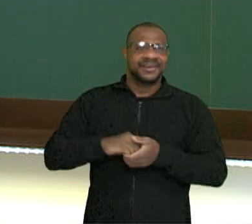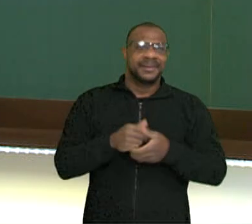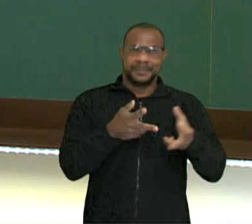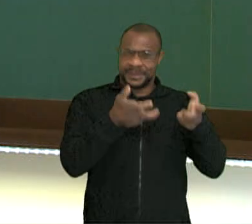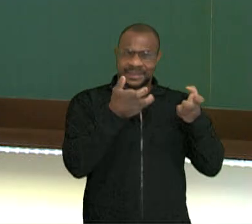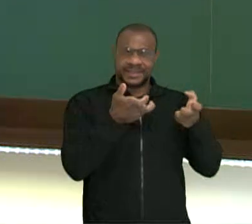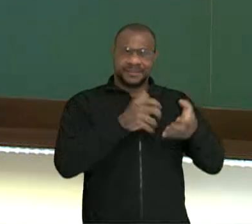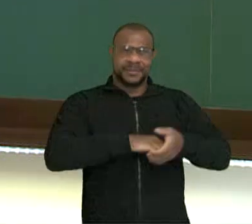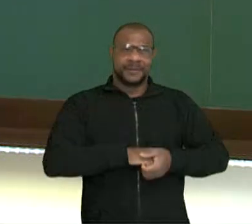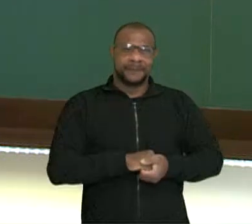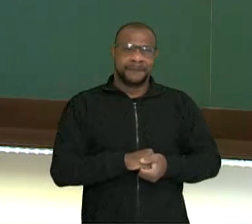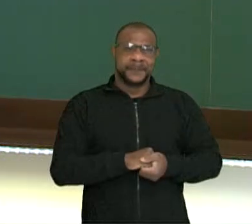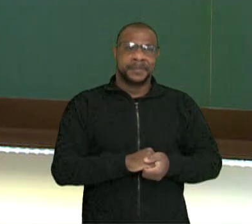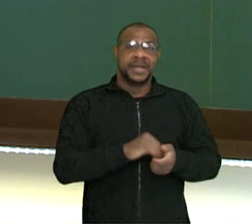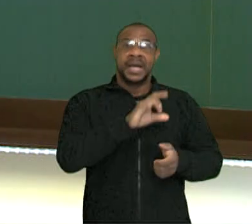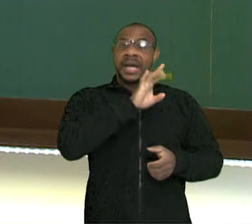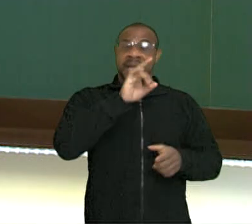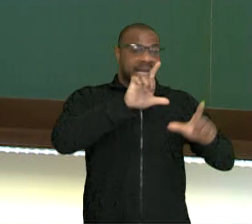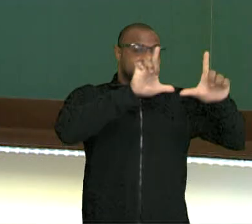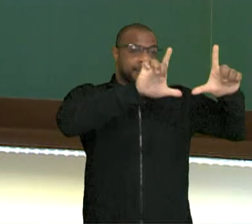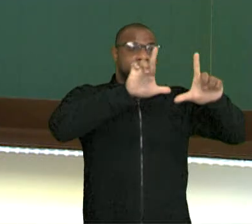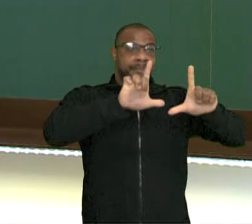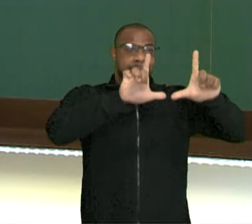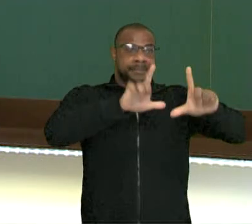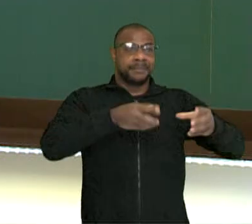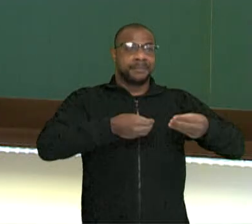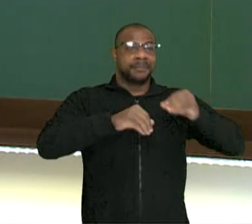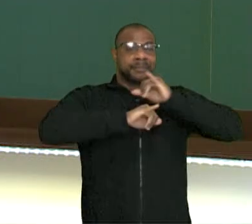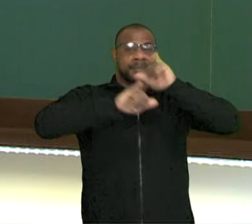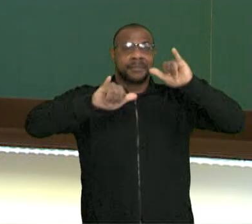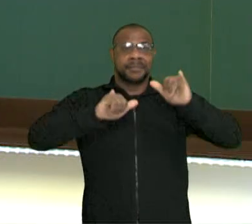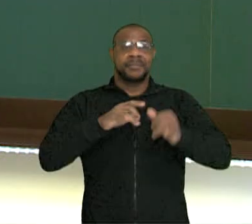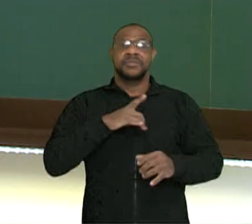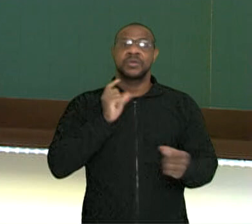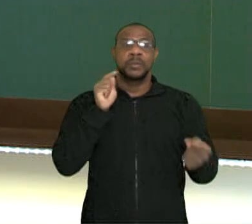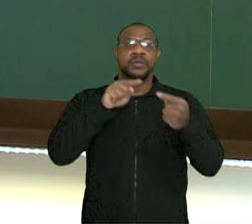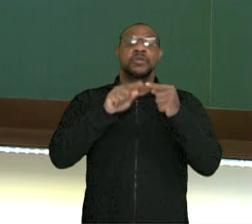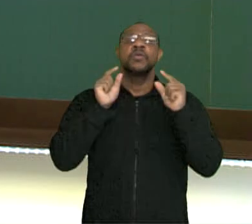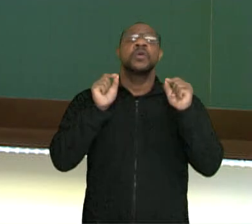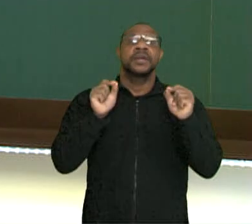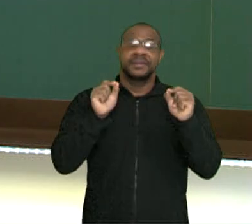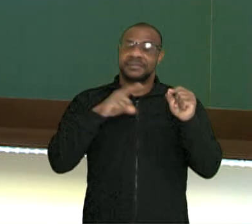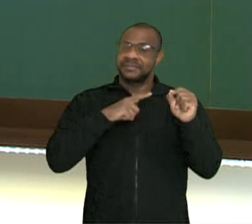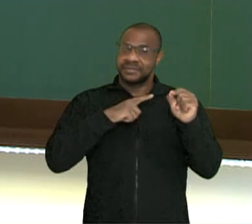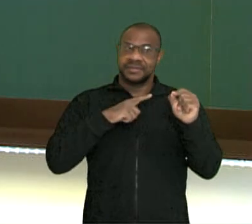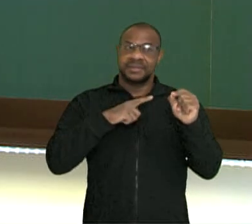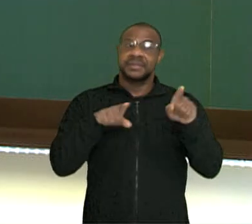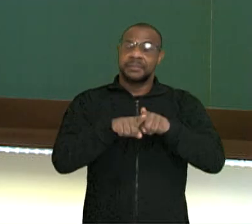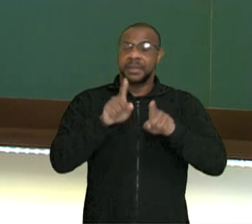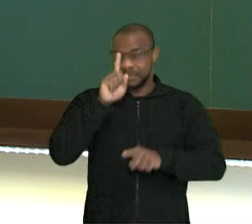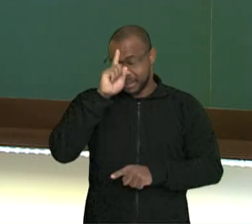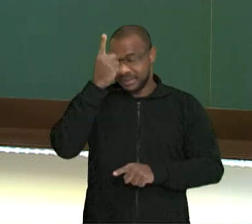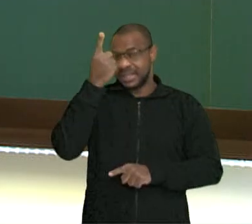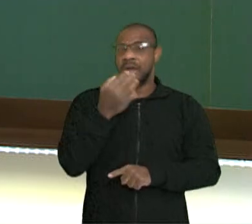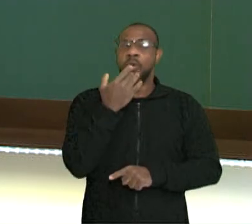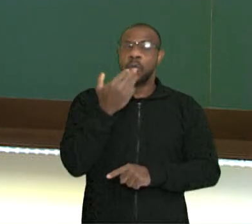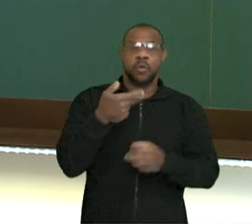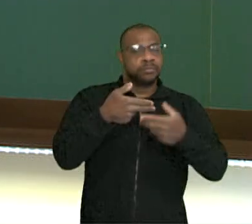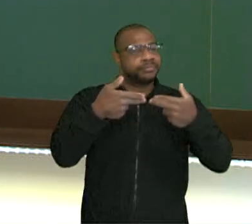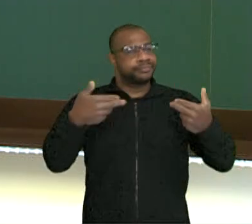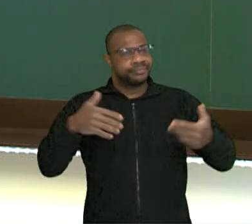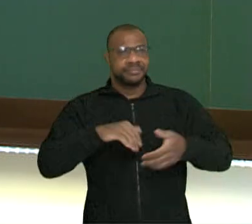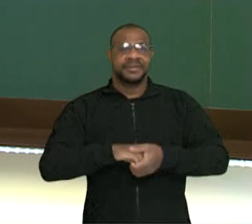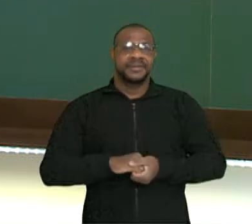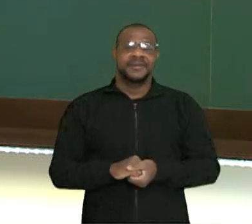Perceba novamente, ó, cada panfleto tinha um objetivo e uma ideia de cor, né,